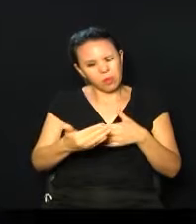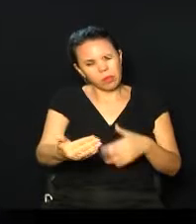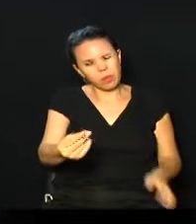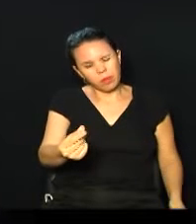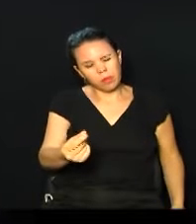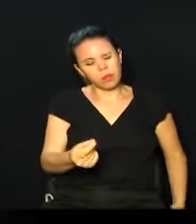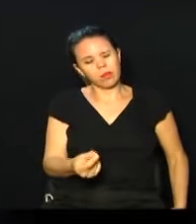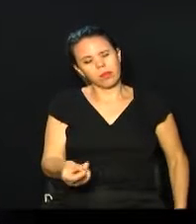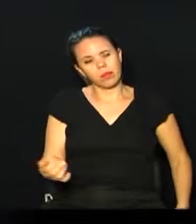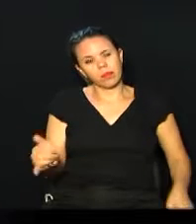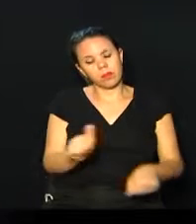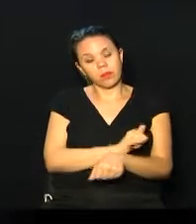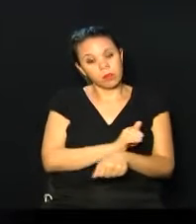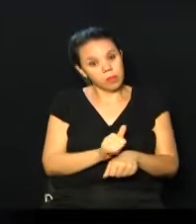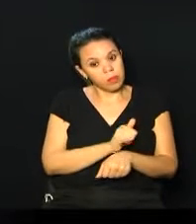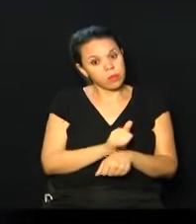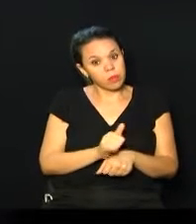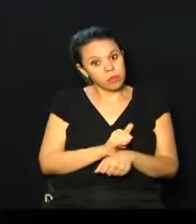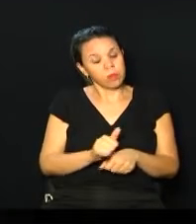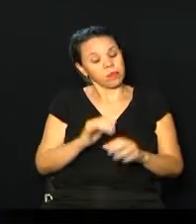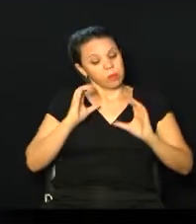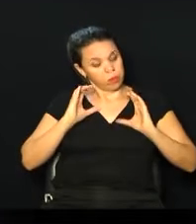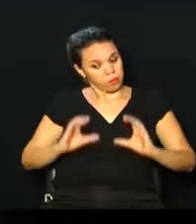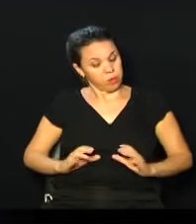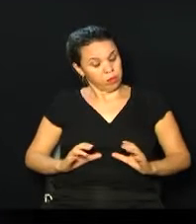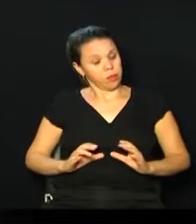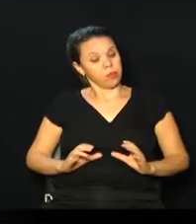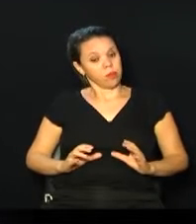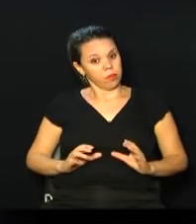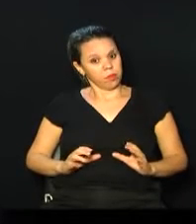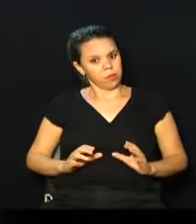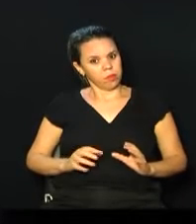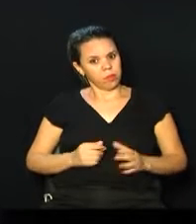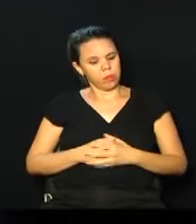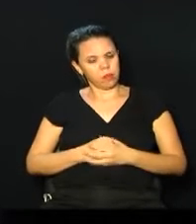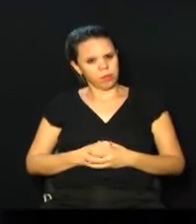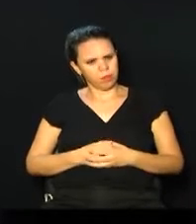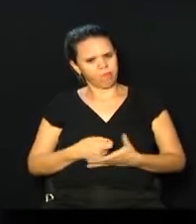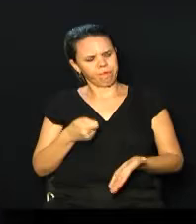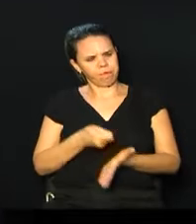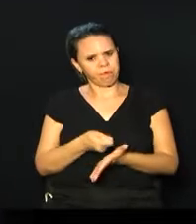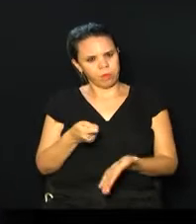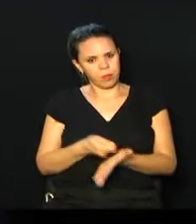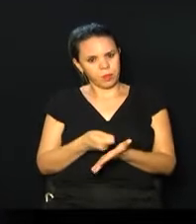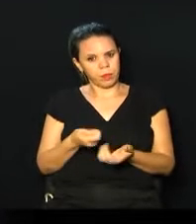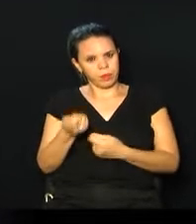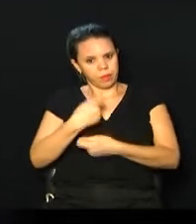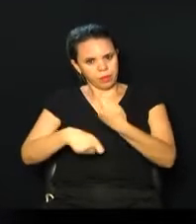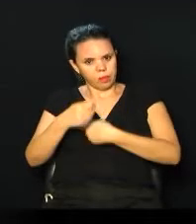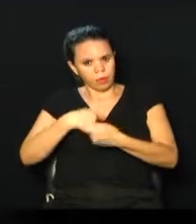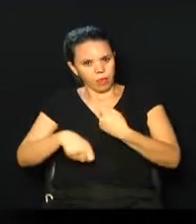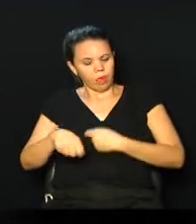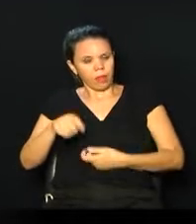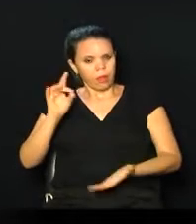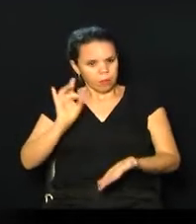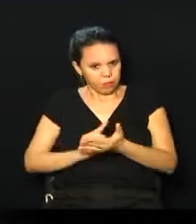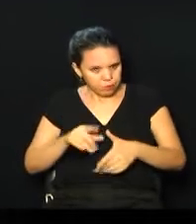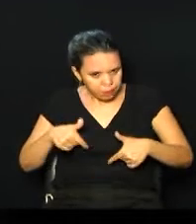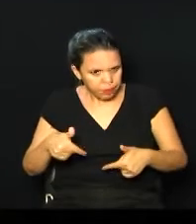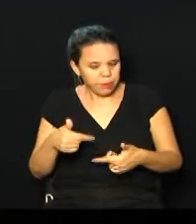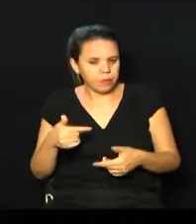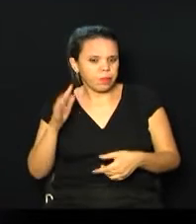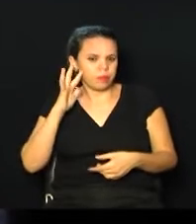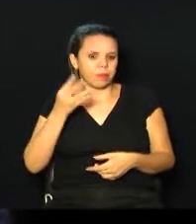prazo. Manter essa postura, que é uma postura vigorosa da administração, porque nós estamos realmente buscando agora